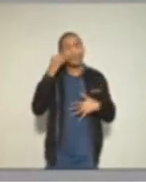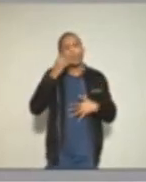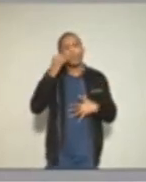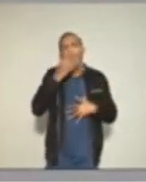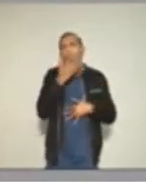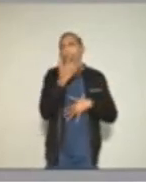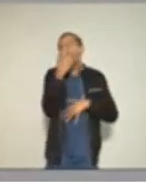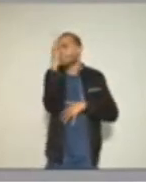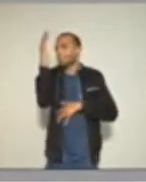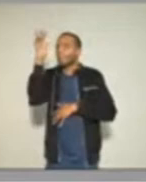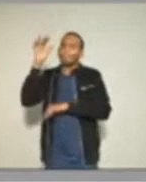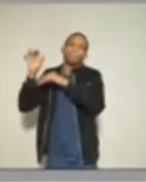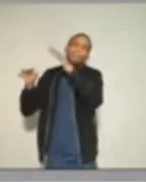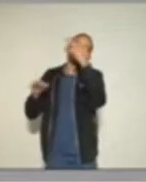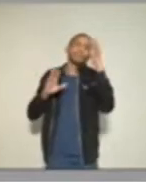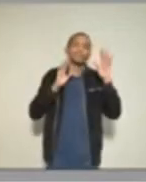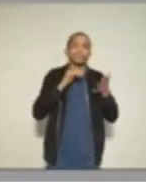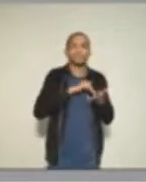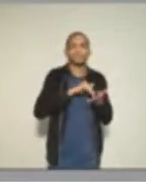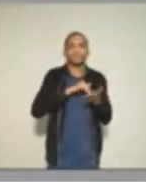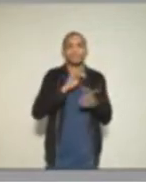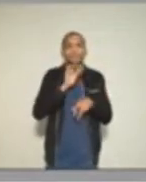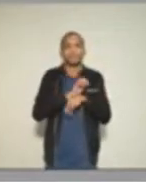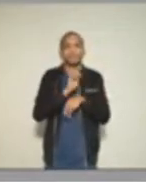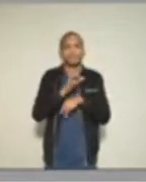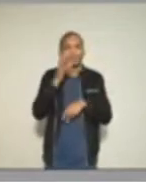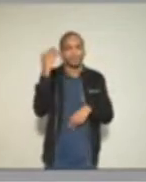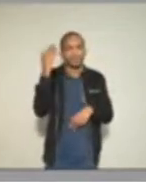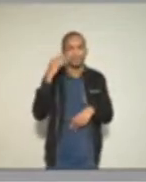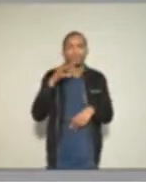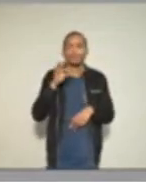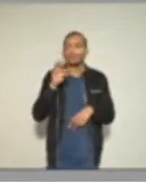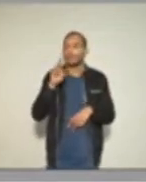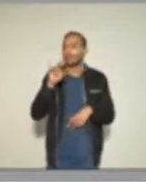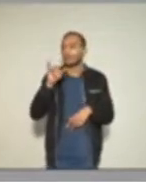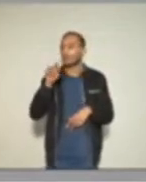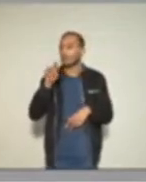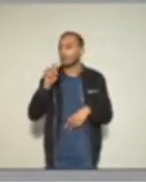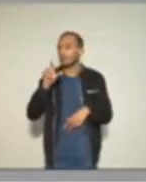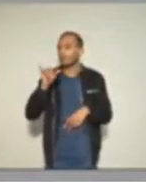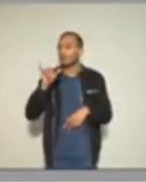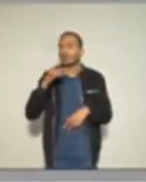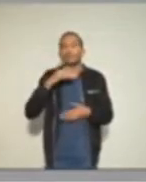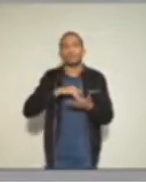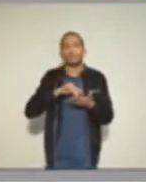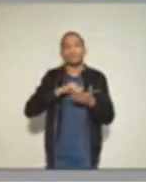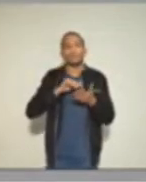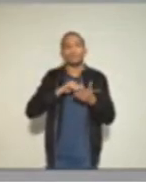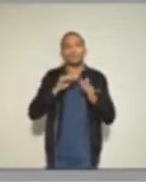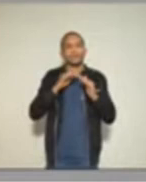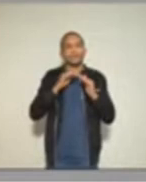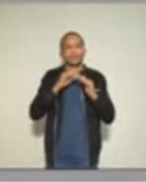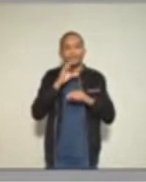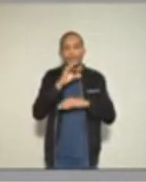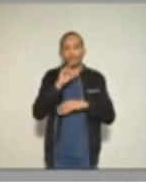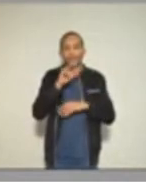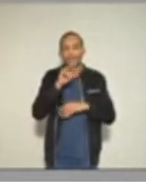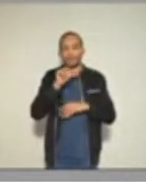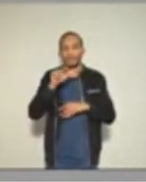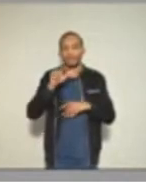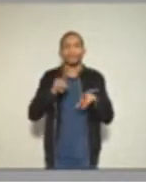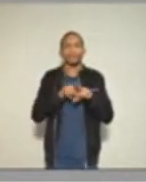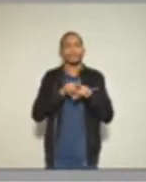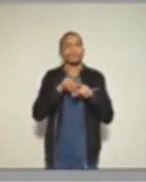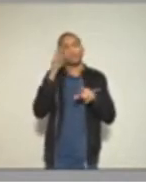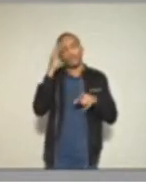foi secretário de meio ambiente do Estado. Ricardo Trípoli, secretário da Casa Civil, também vasta experiência na questão